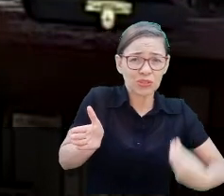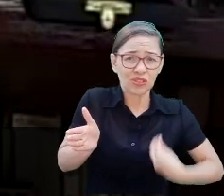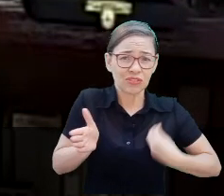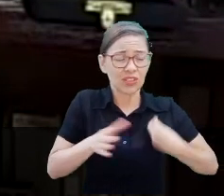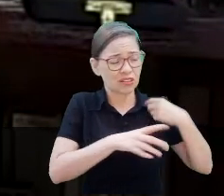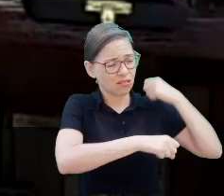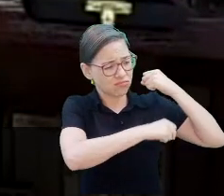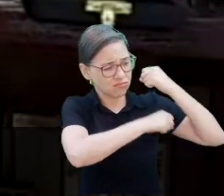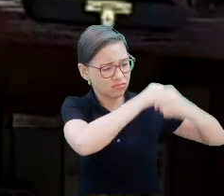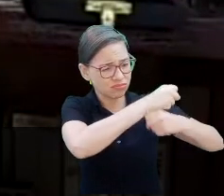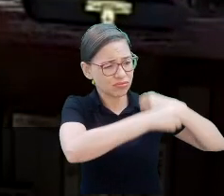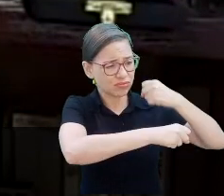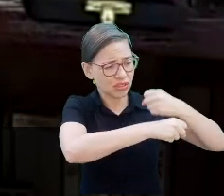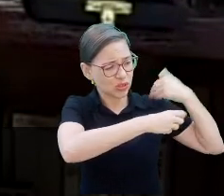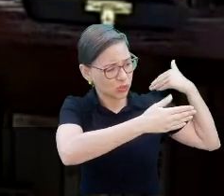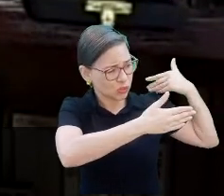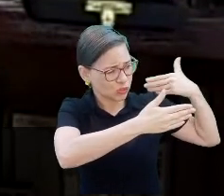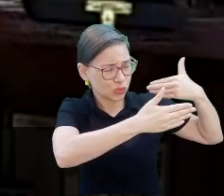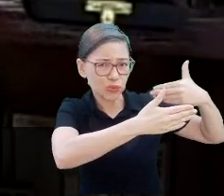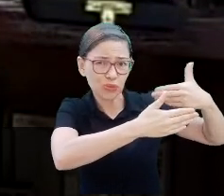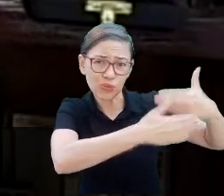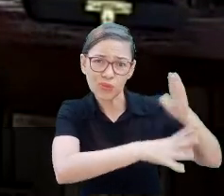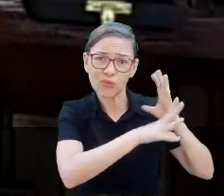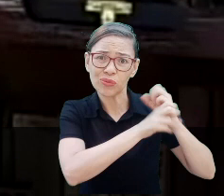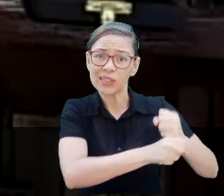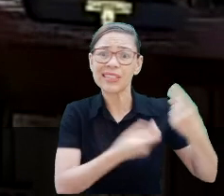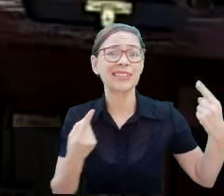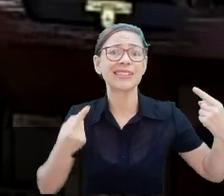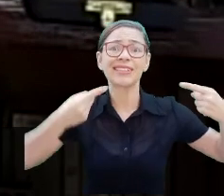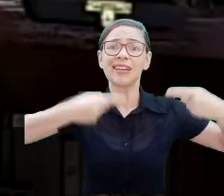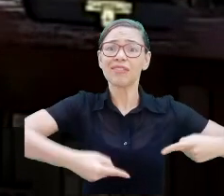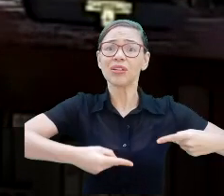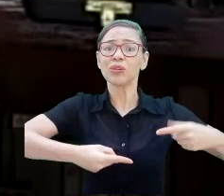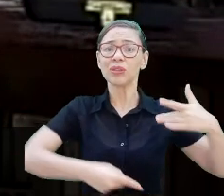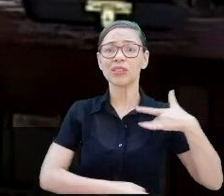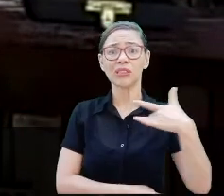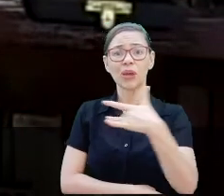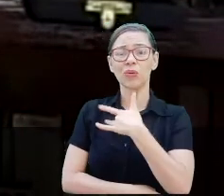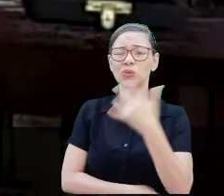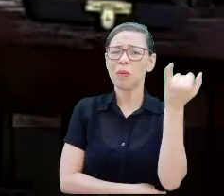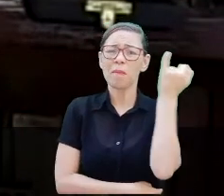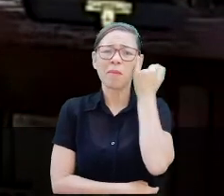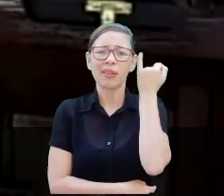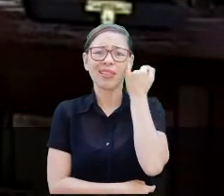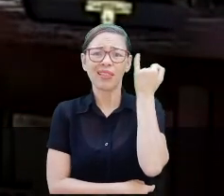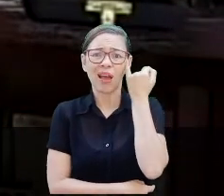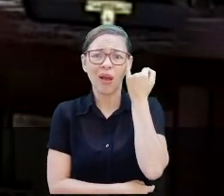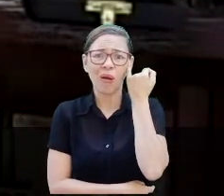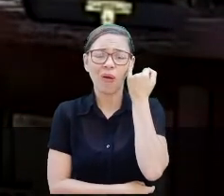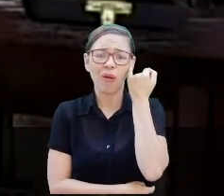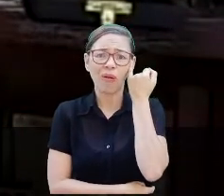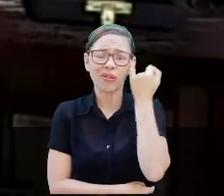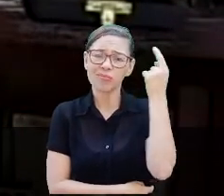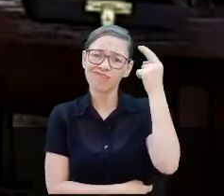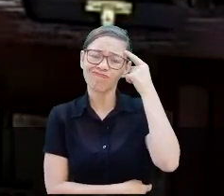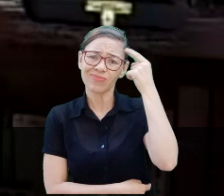da nossa história tenham sido vistas como tendo sérios desafios com relação à saúde mental.